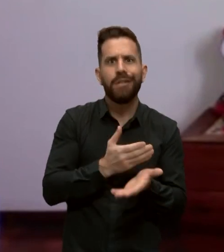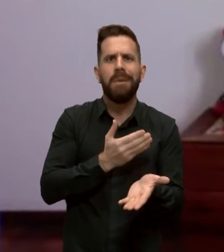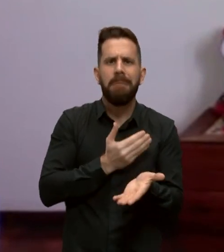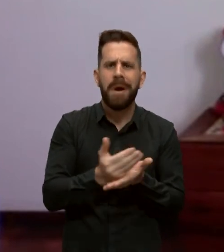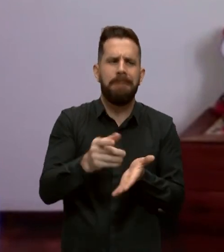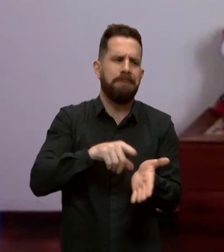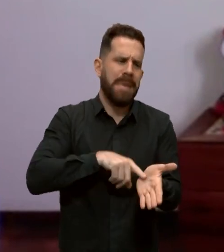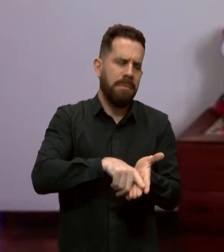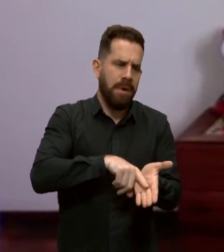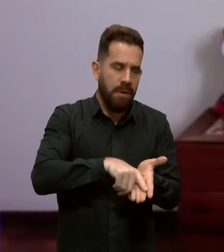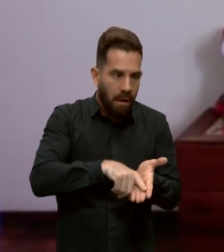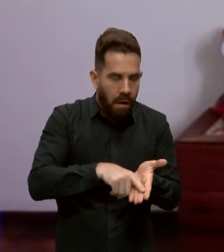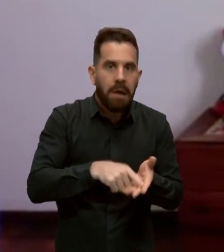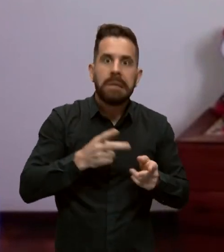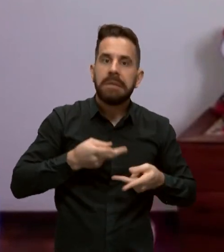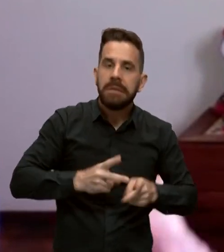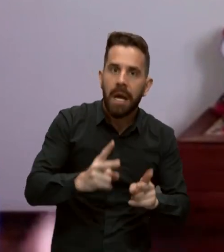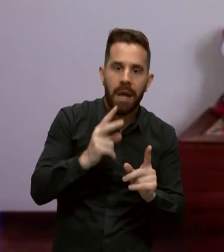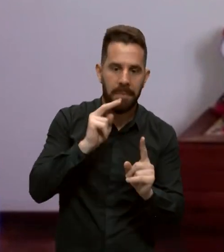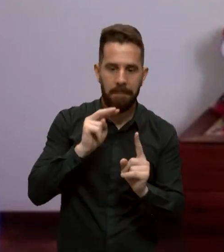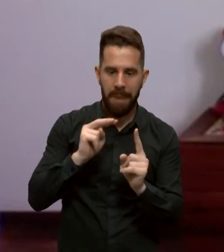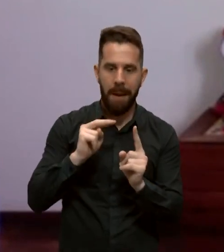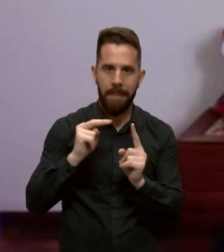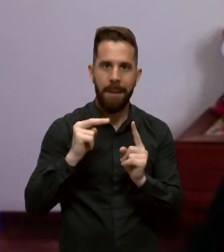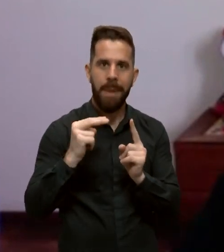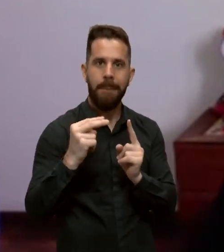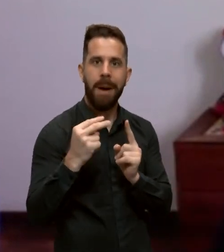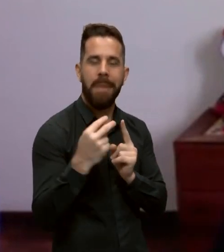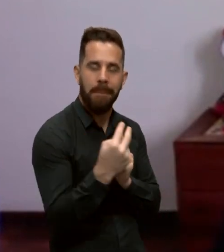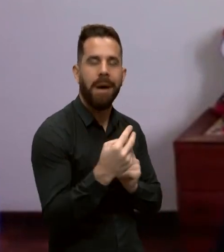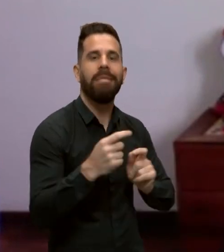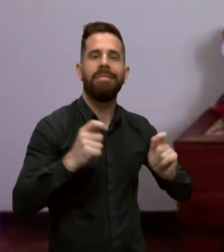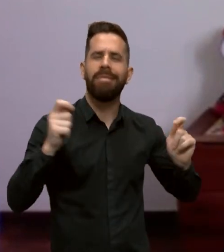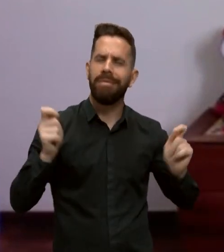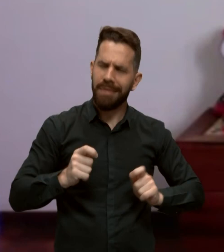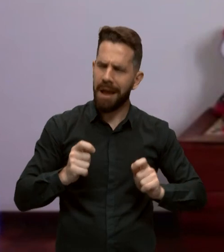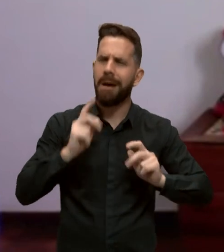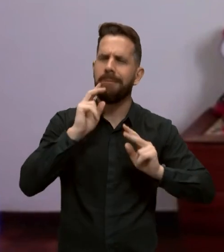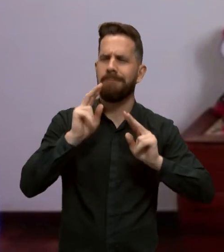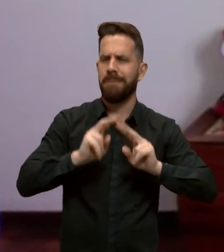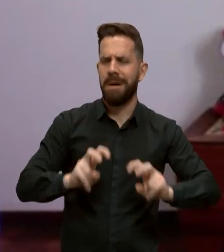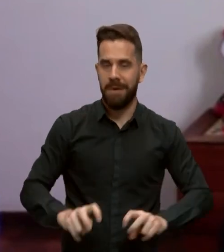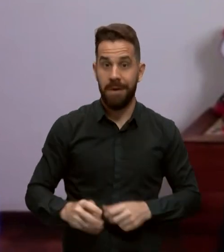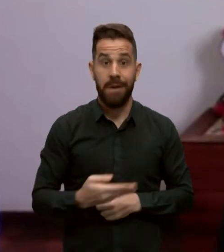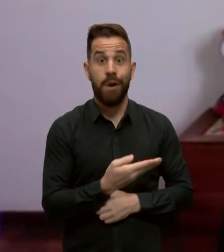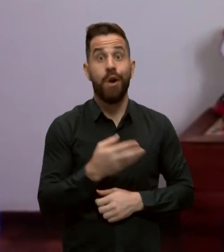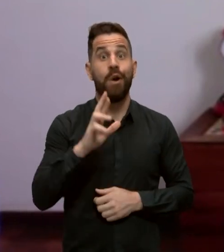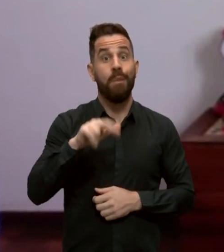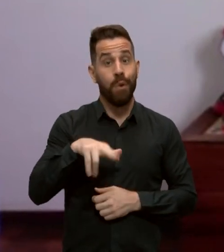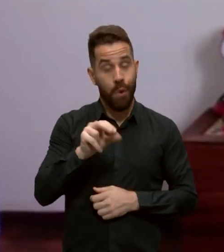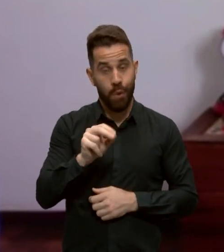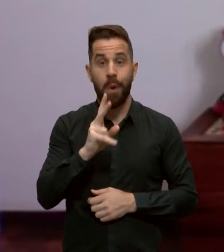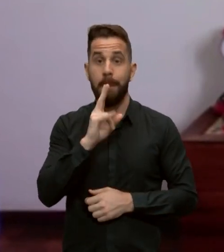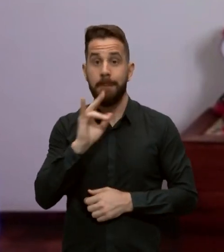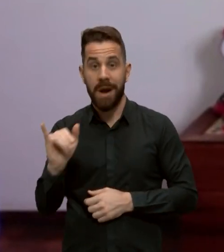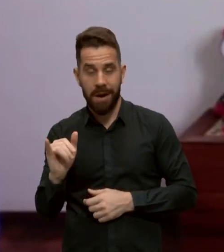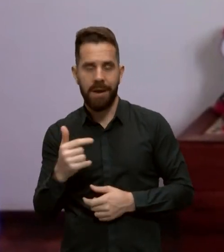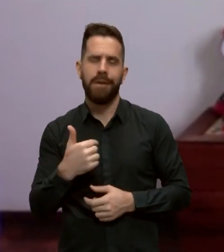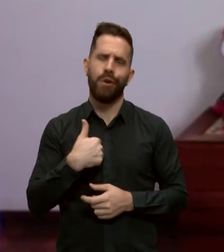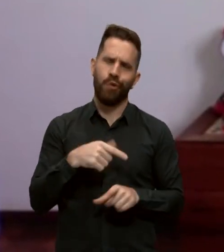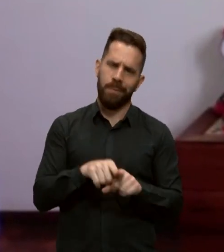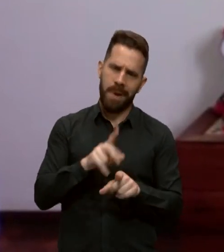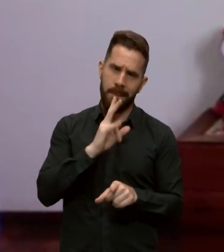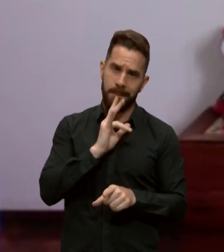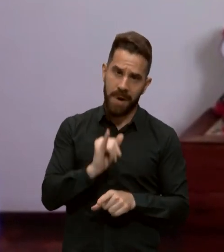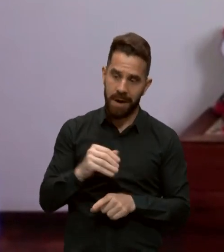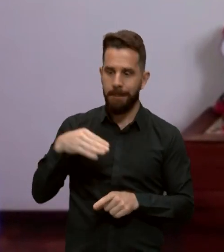cada hora tem um ângulozinho para explorar uma coisa diferente. O Bruno é pai, eu também, a Milena é mãe, e a